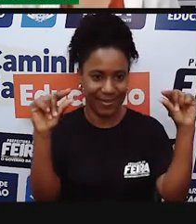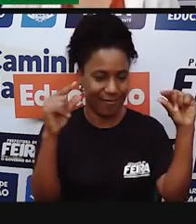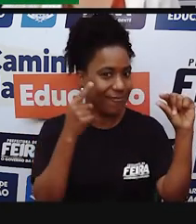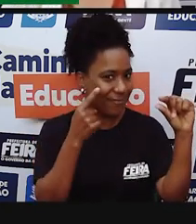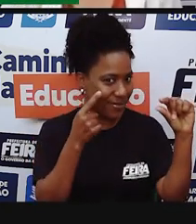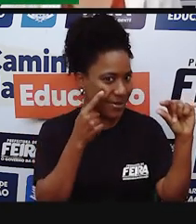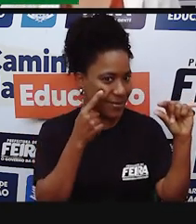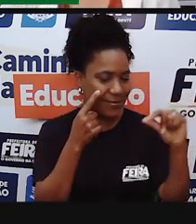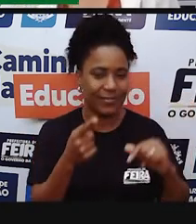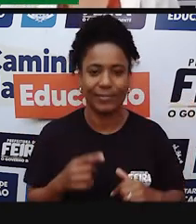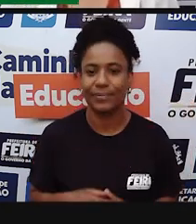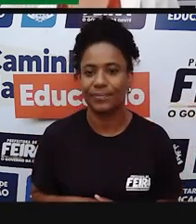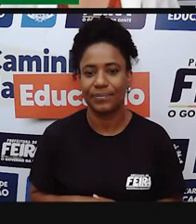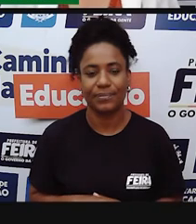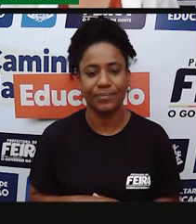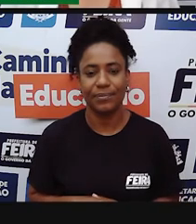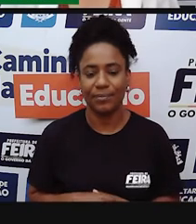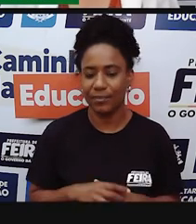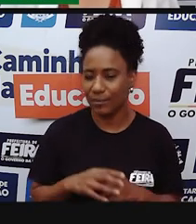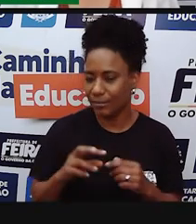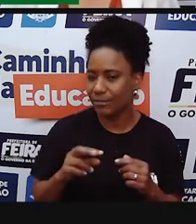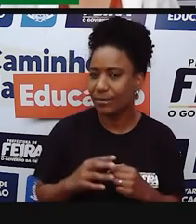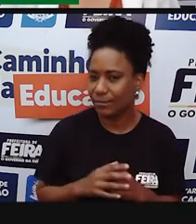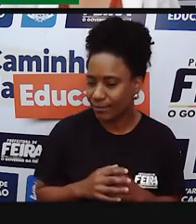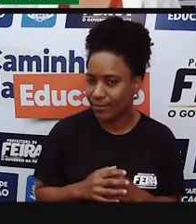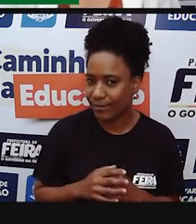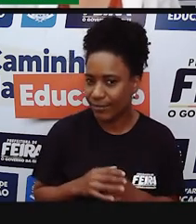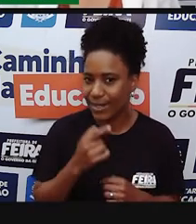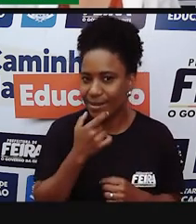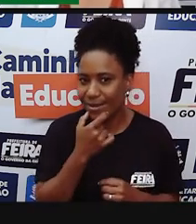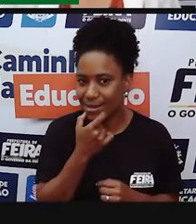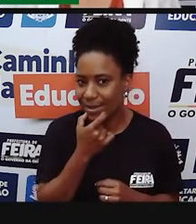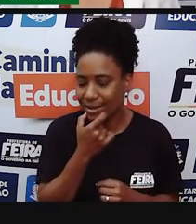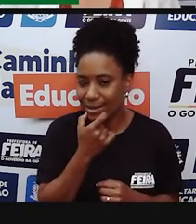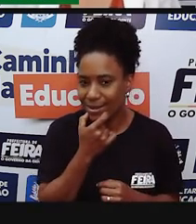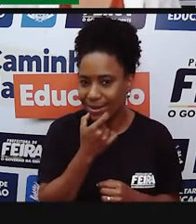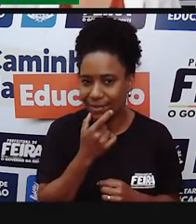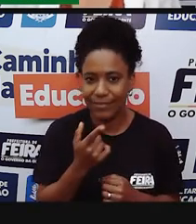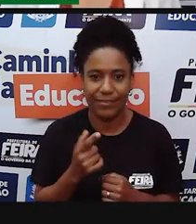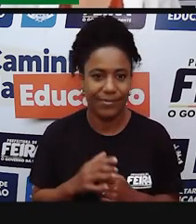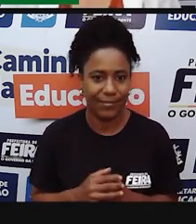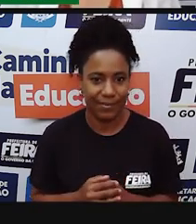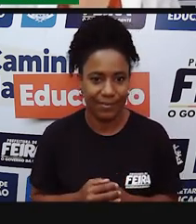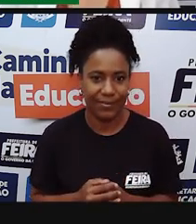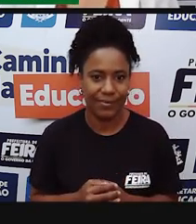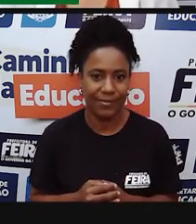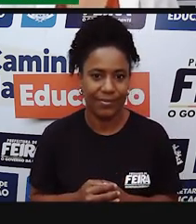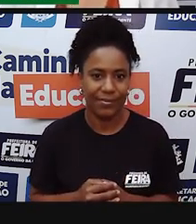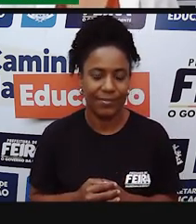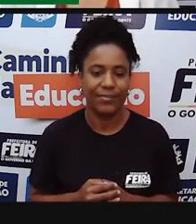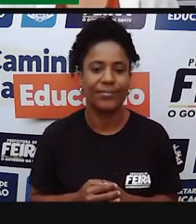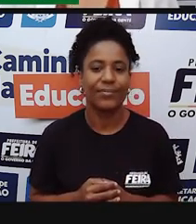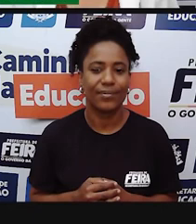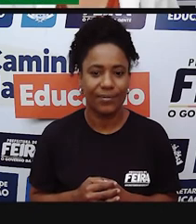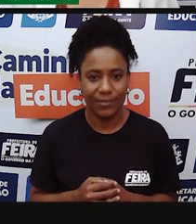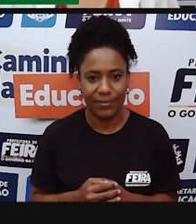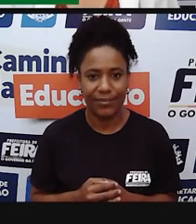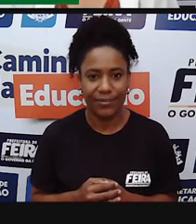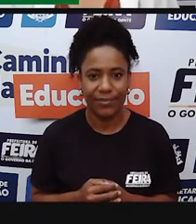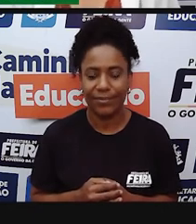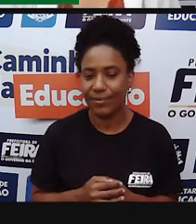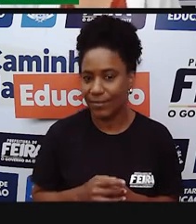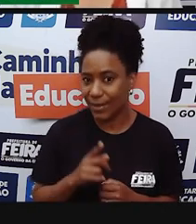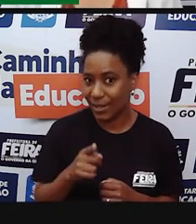linha assim quando ele diz assim o Pira Anne keide animais Power politics bom